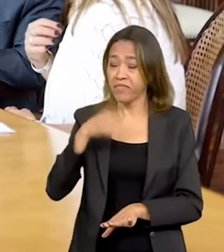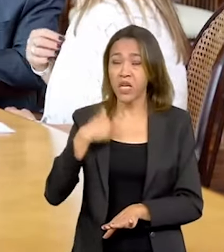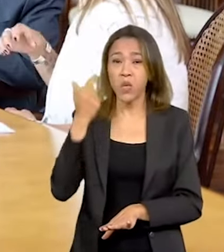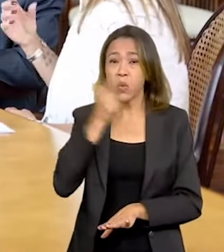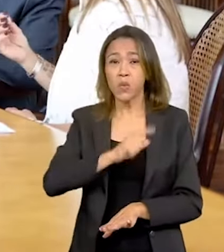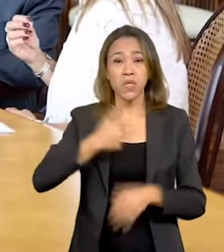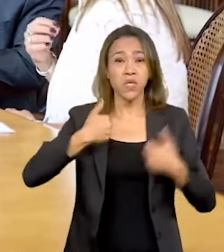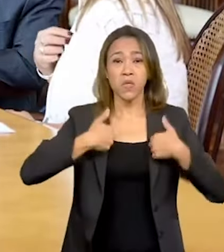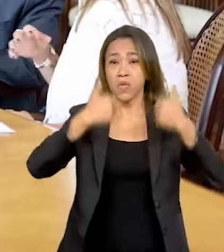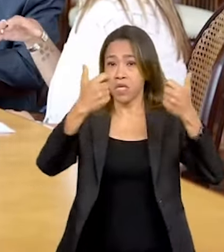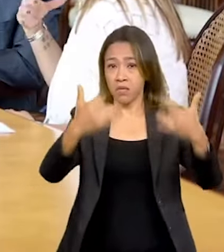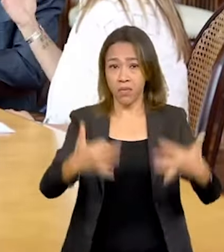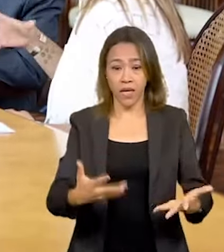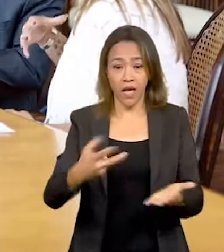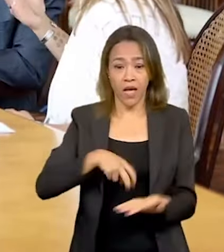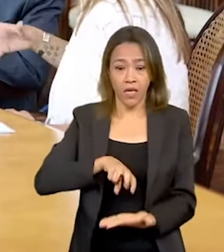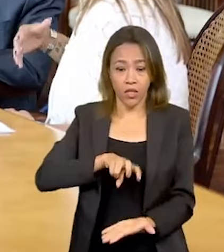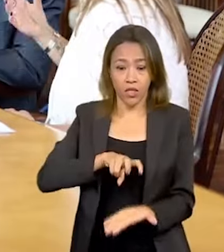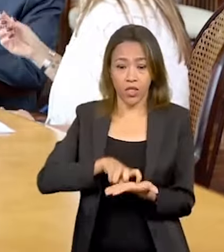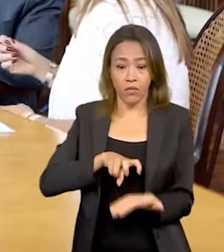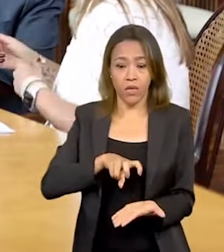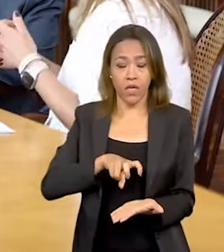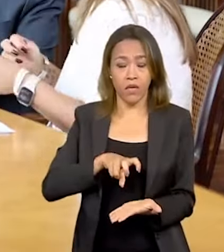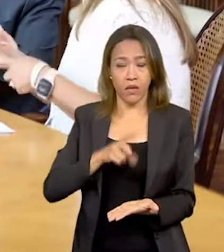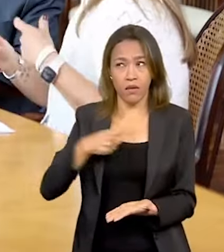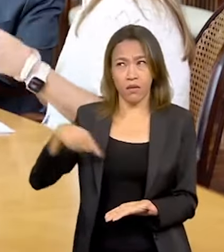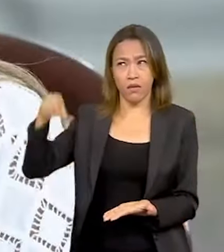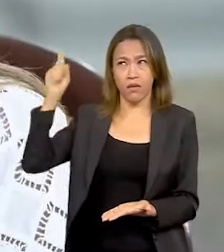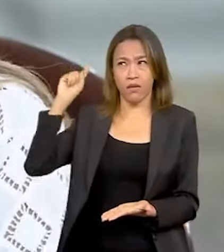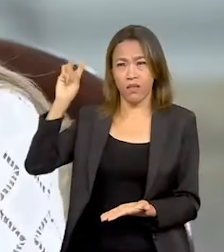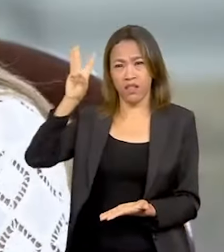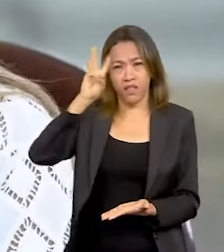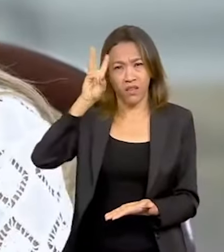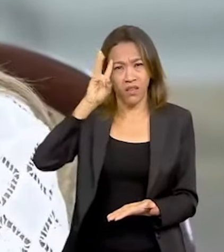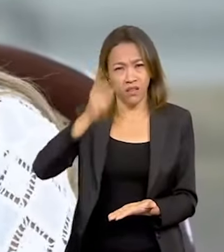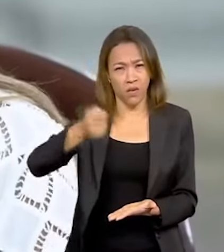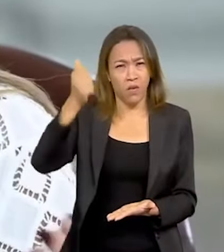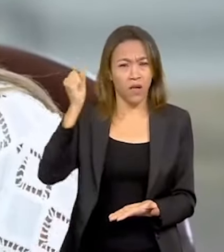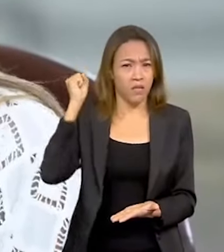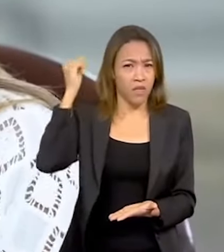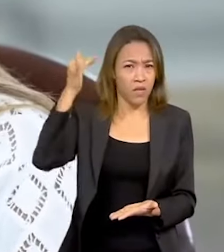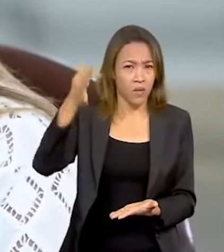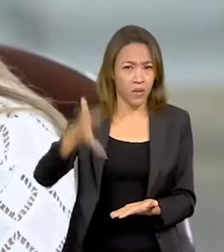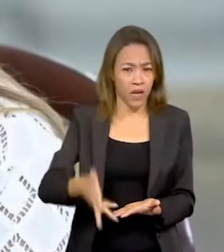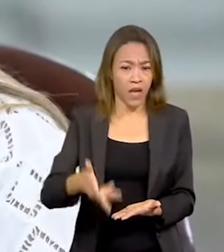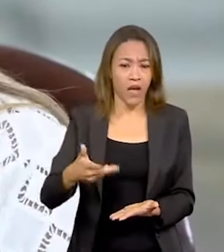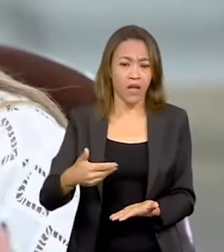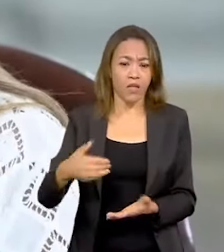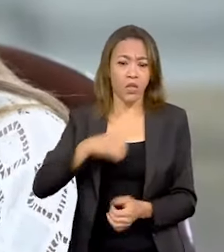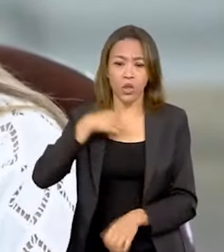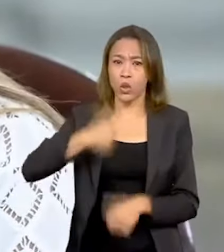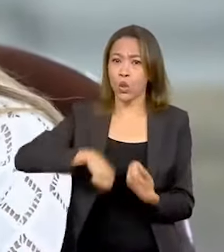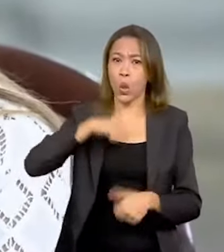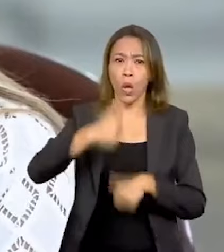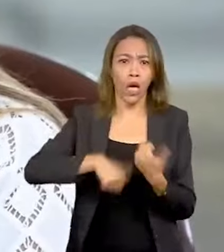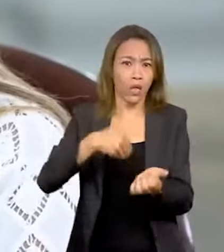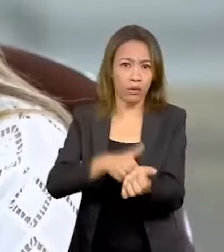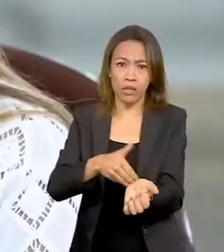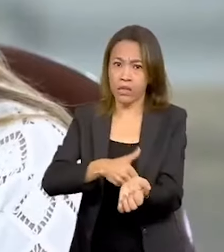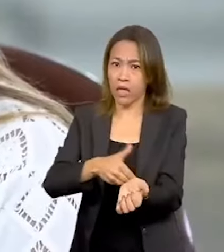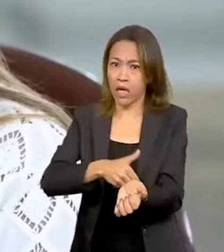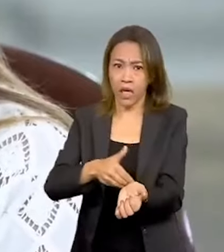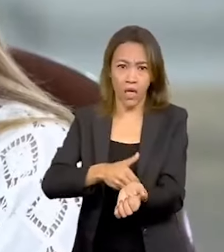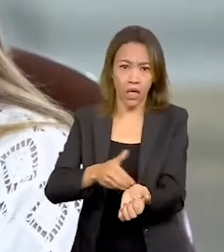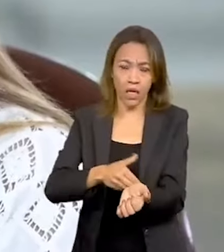manhã cedo na terça-feira eu passei quase que a madrugada trocando senha de quase todas as minhas coisas por segurança e